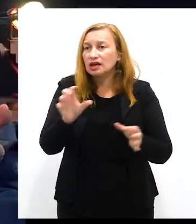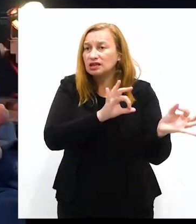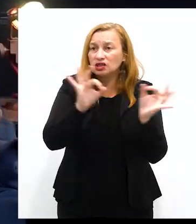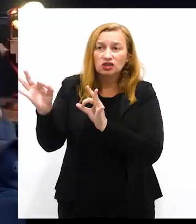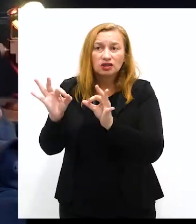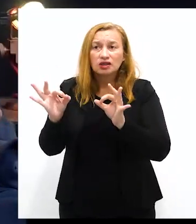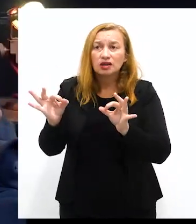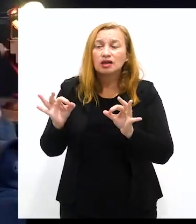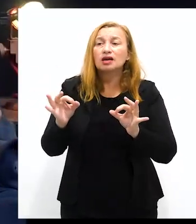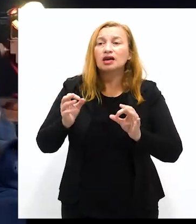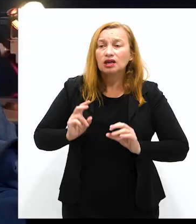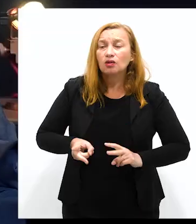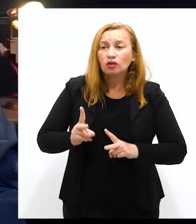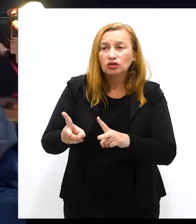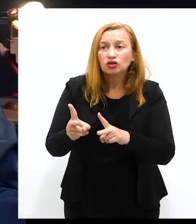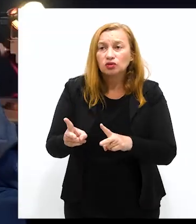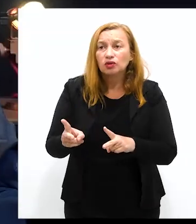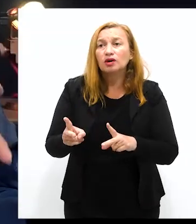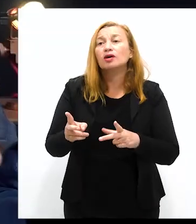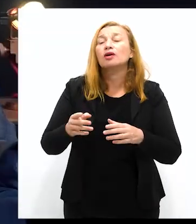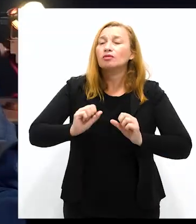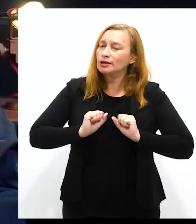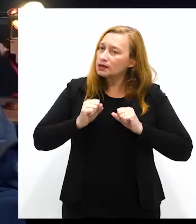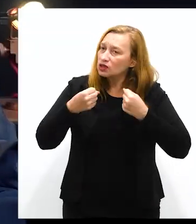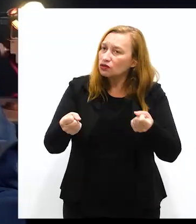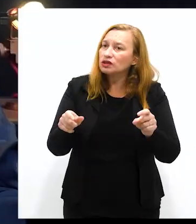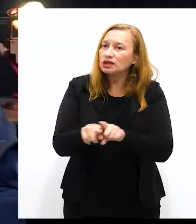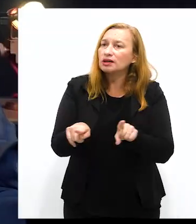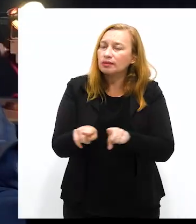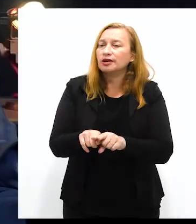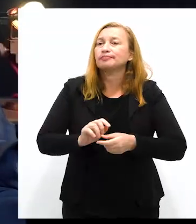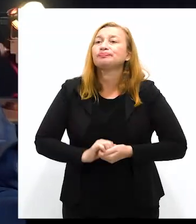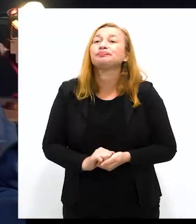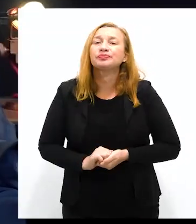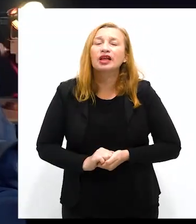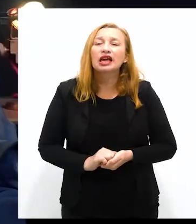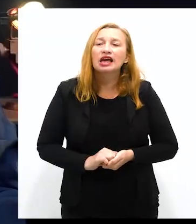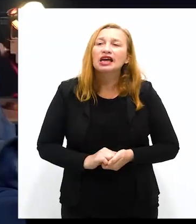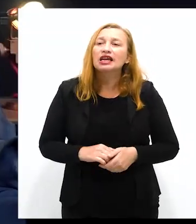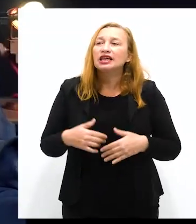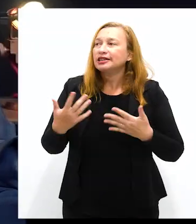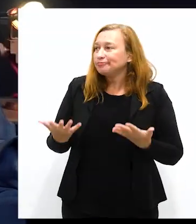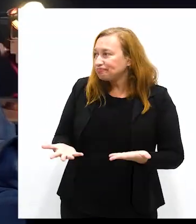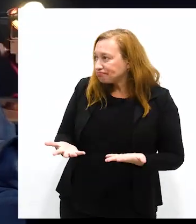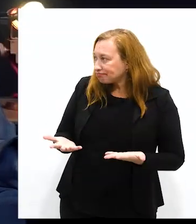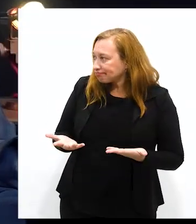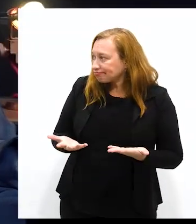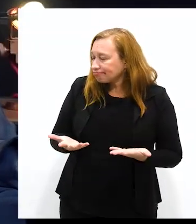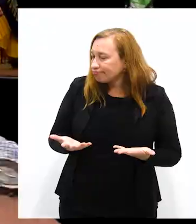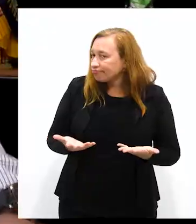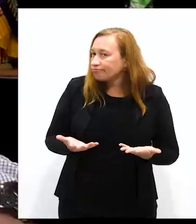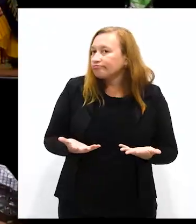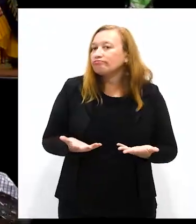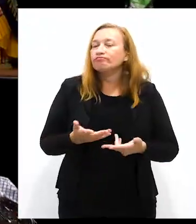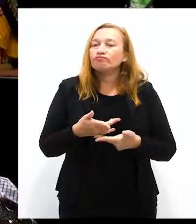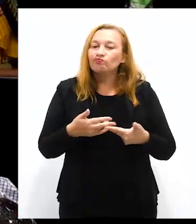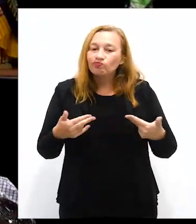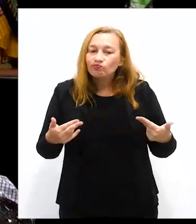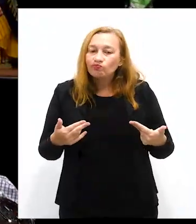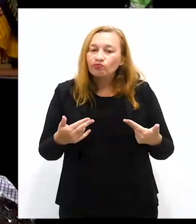assistindo. Então, é uma coisa que se mantém porque ele se dedica também àquilo ali. E a